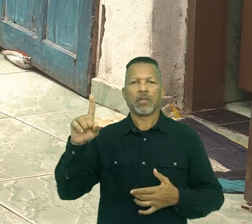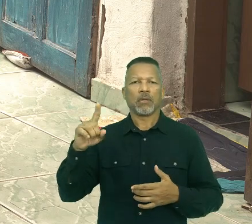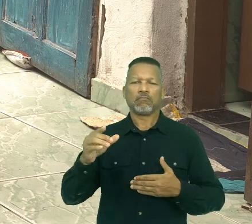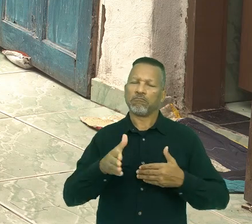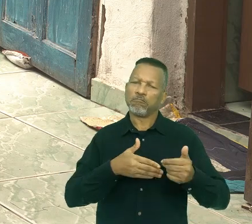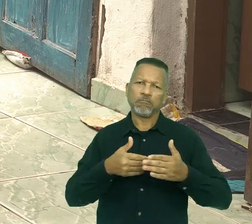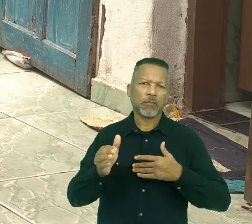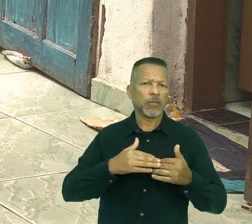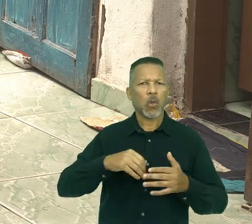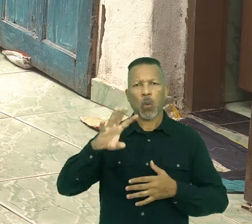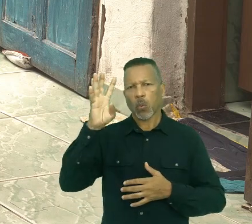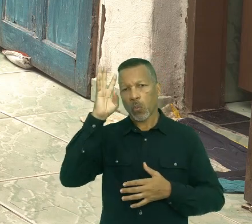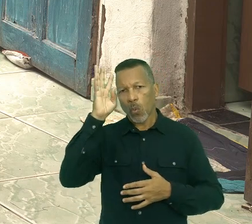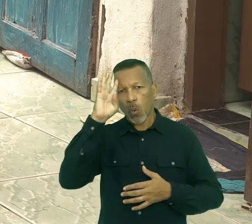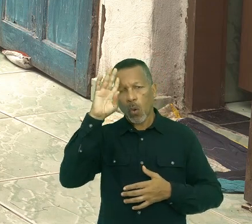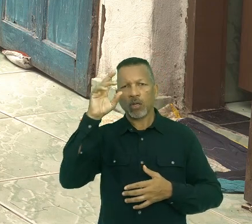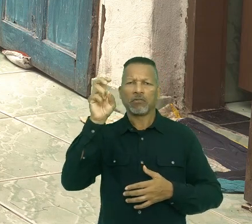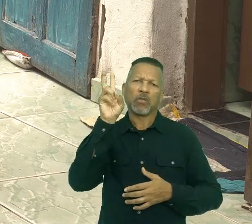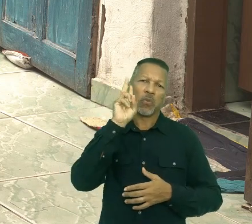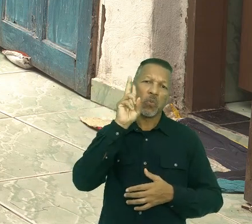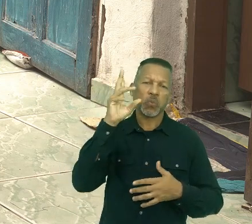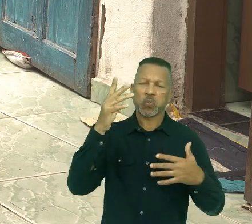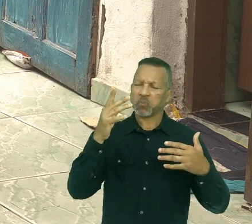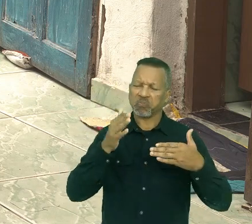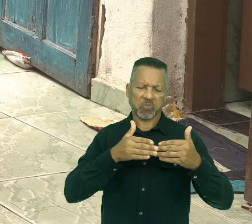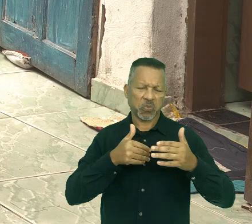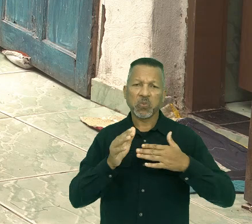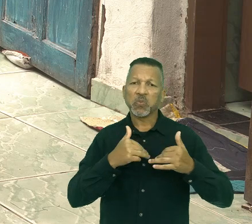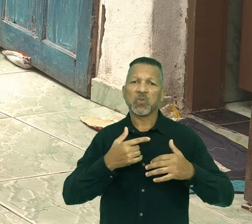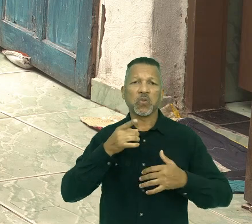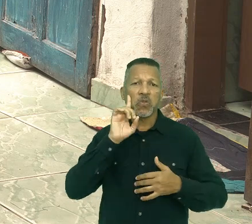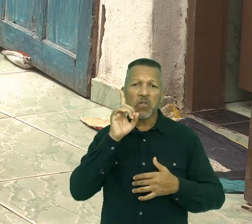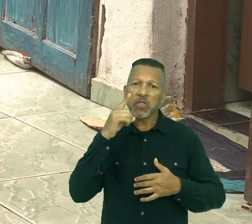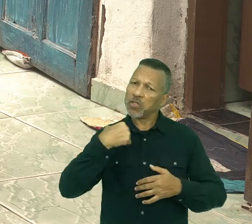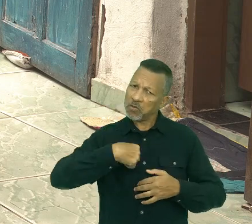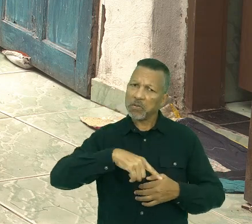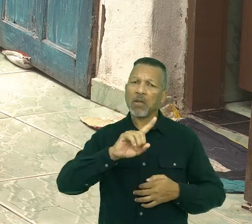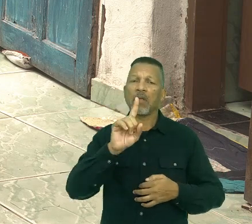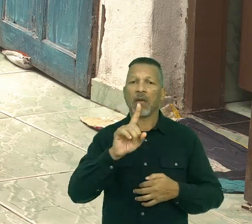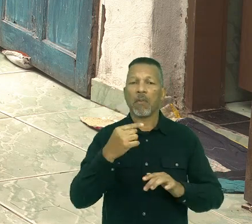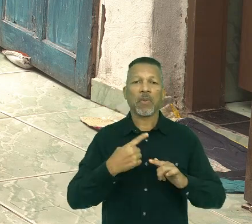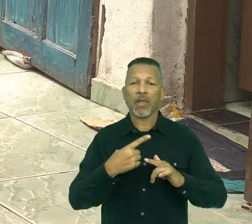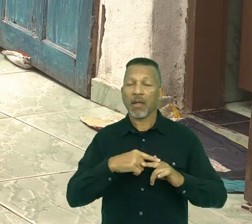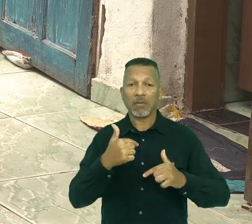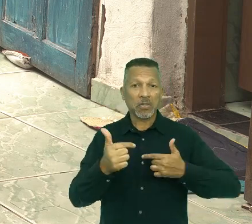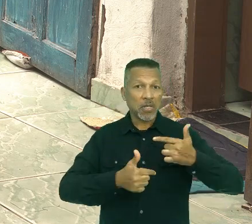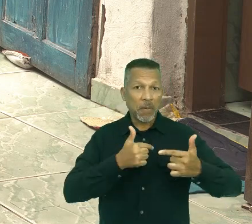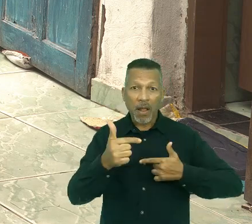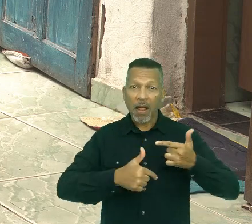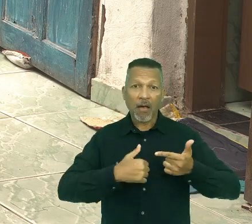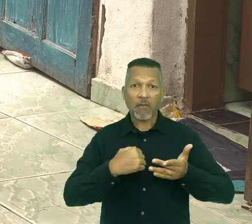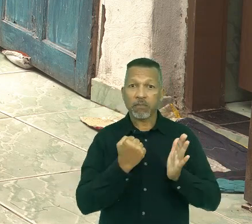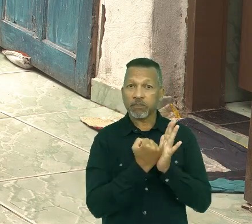podia ser dia de quarta-feira, podia ser dia de segunda-feira, o dia que coisa nós ia, naquela época quase ninguém trabalhava